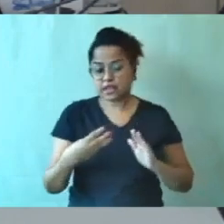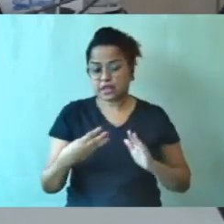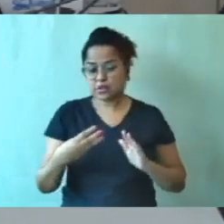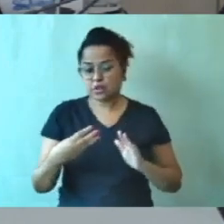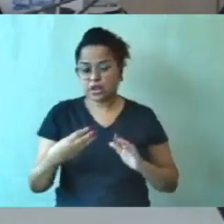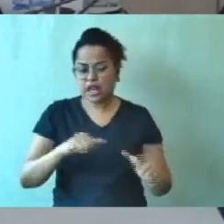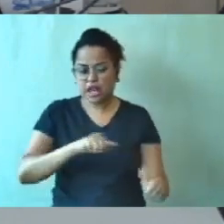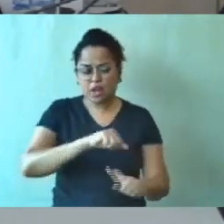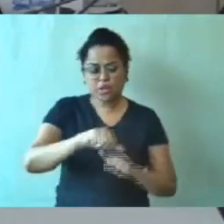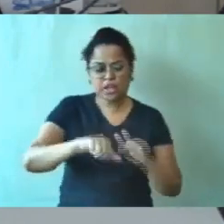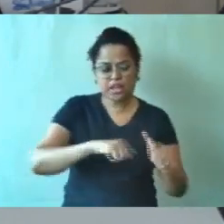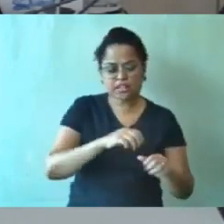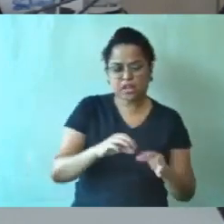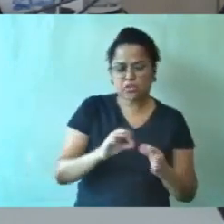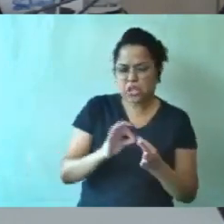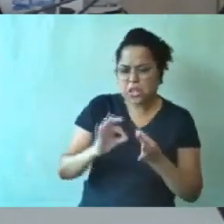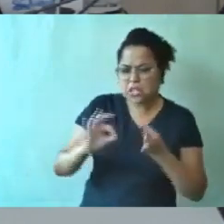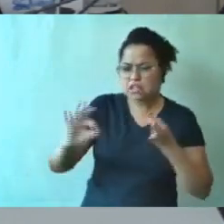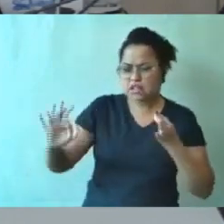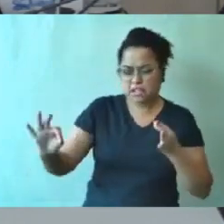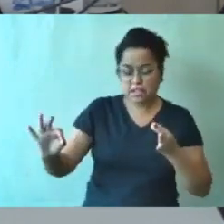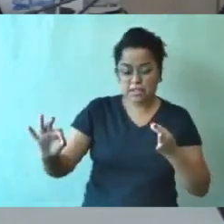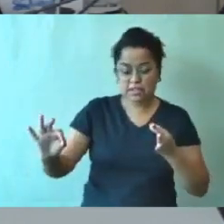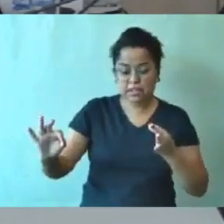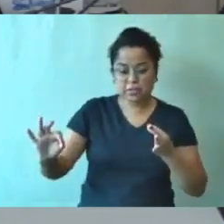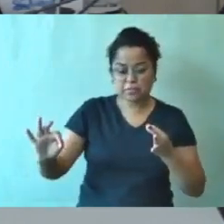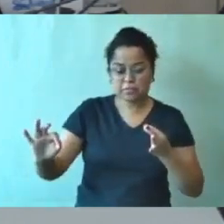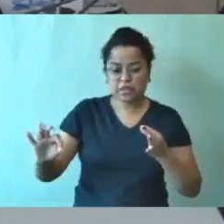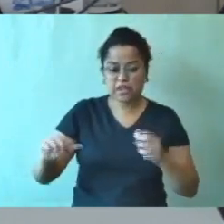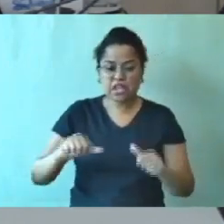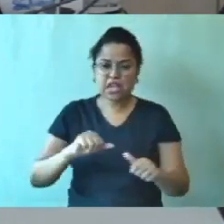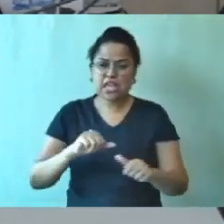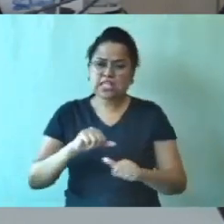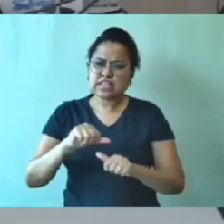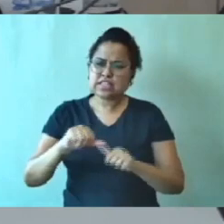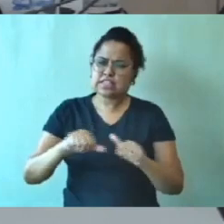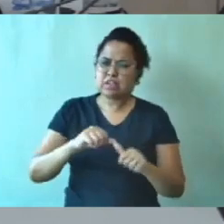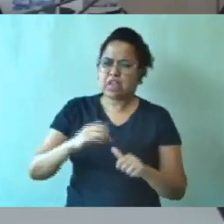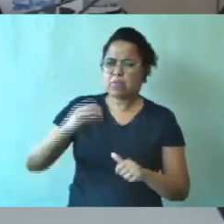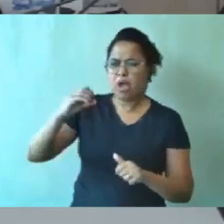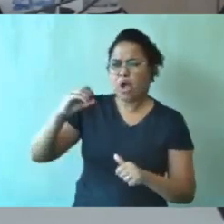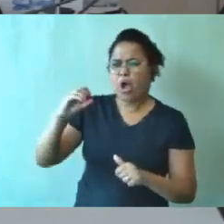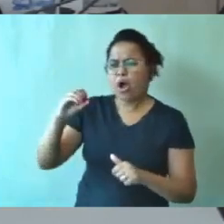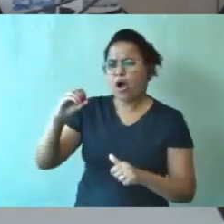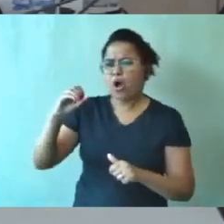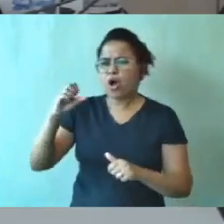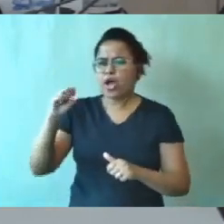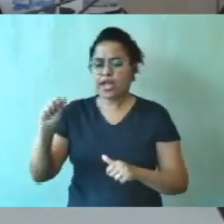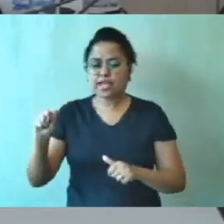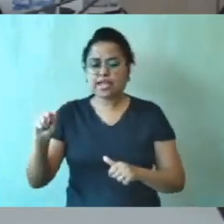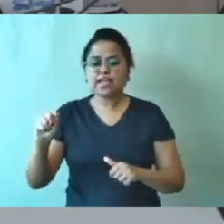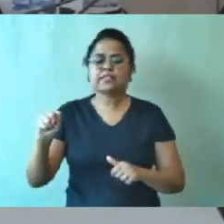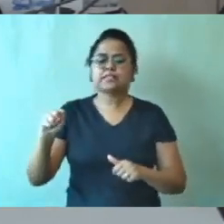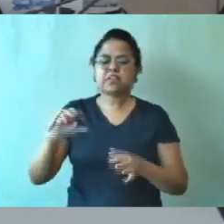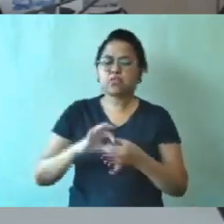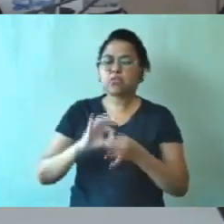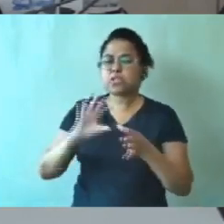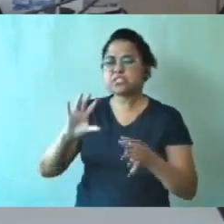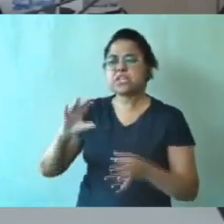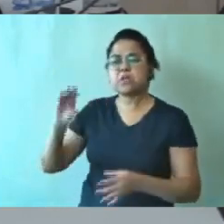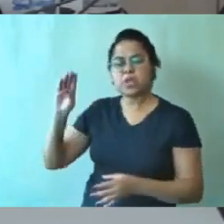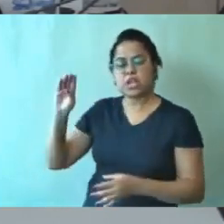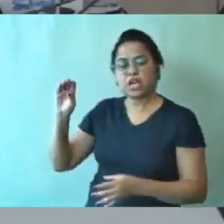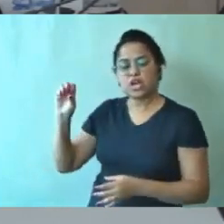em trajeto sem a prévia emissão da respectiva OS pela SUMOB não será considerada e não